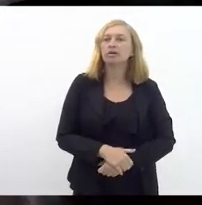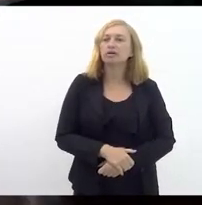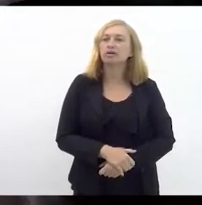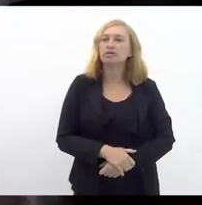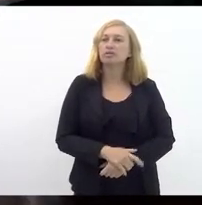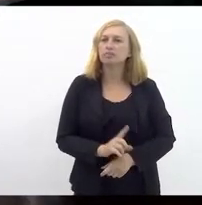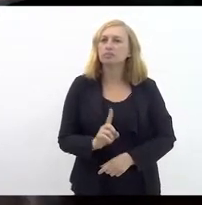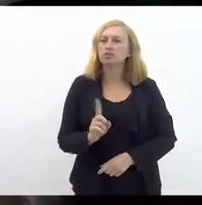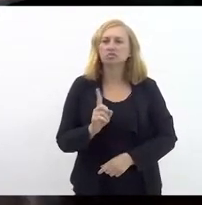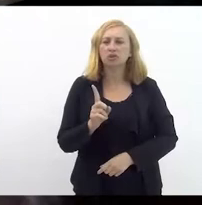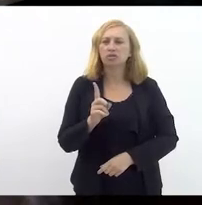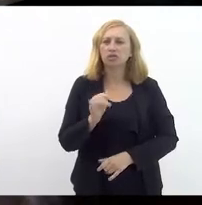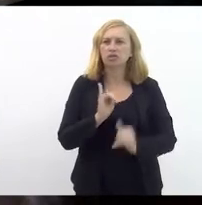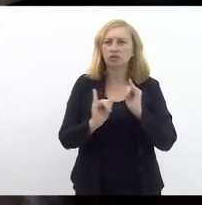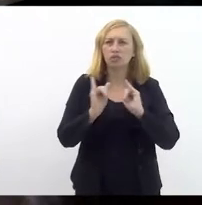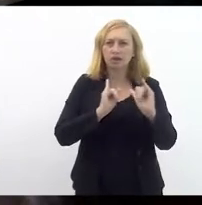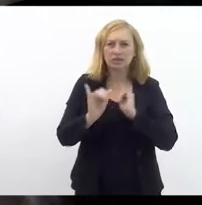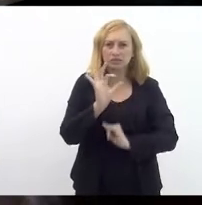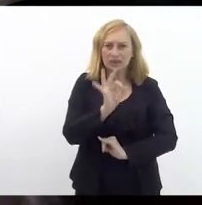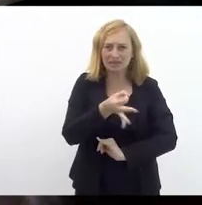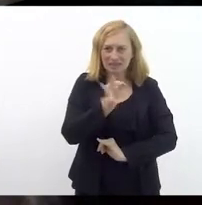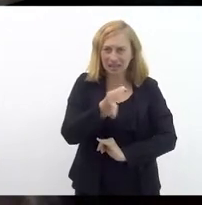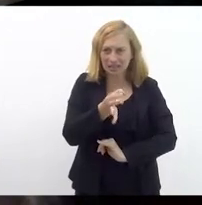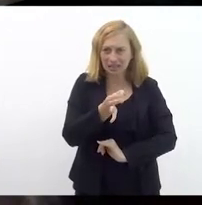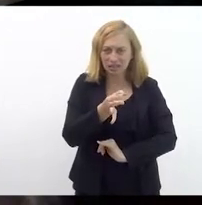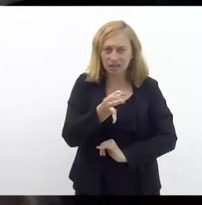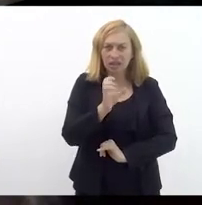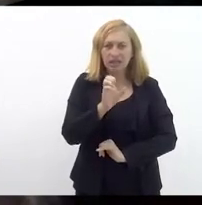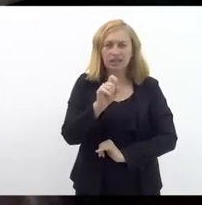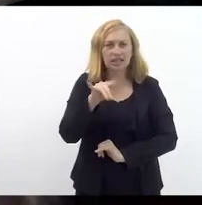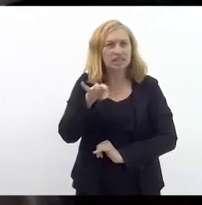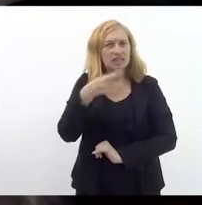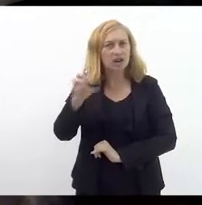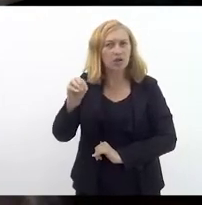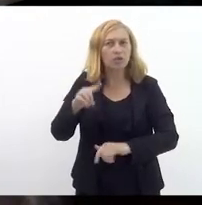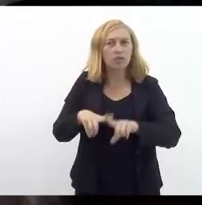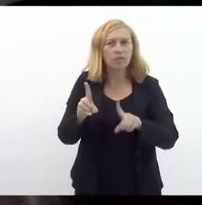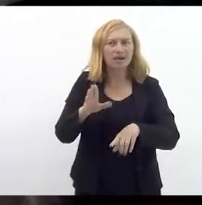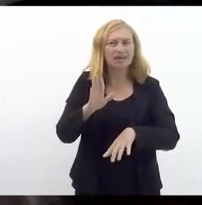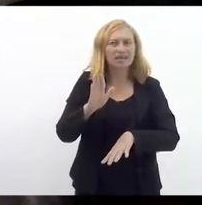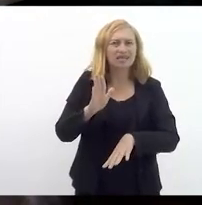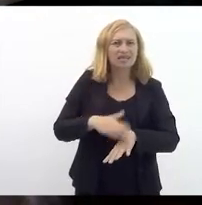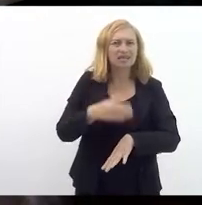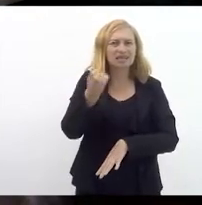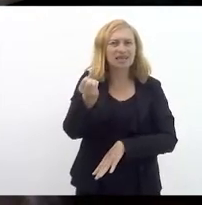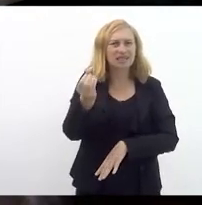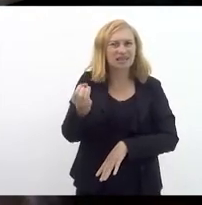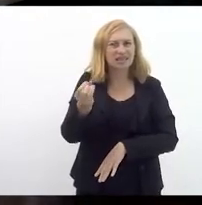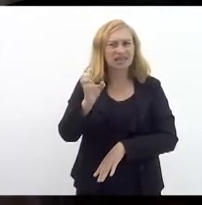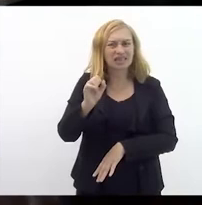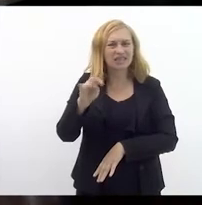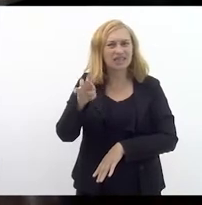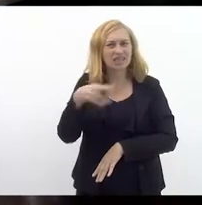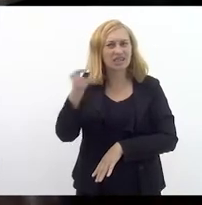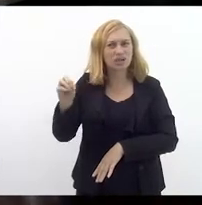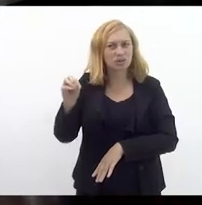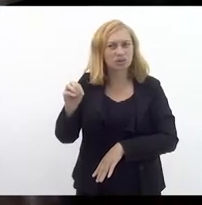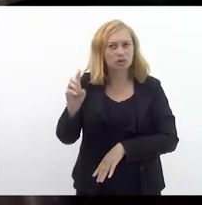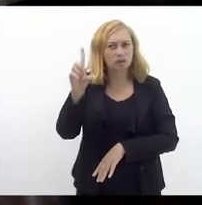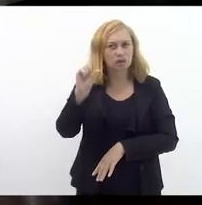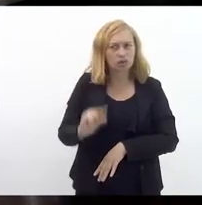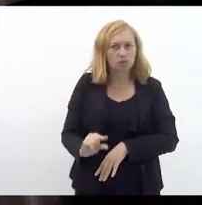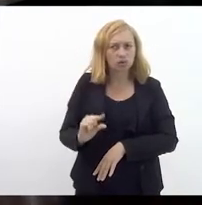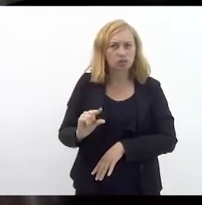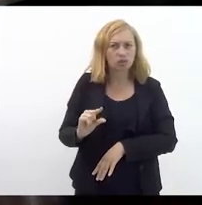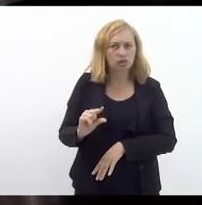eu não estou com o número fechado de estações que teve aqui, mas em mais de 600 estações, para redução do